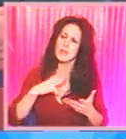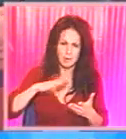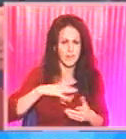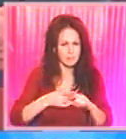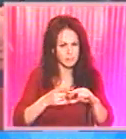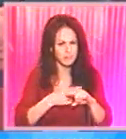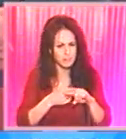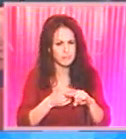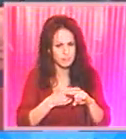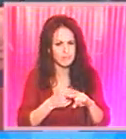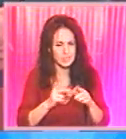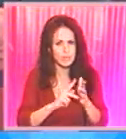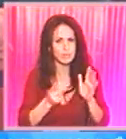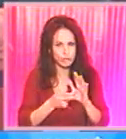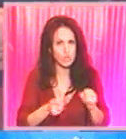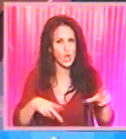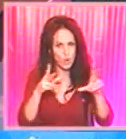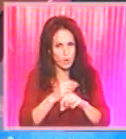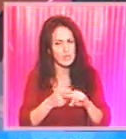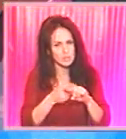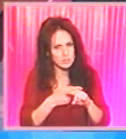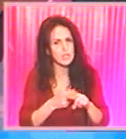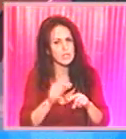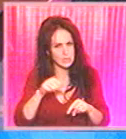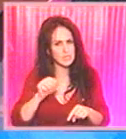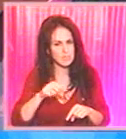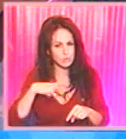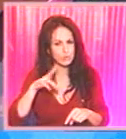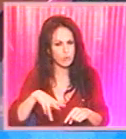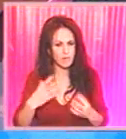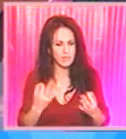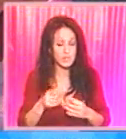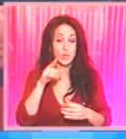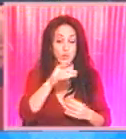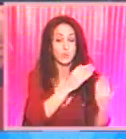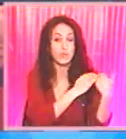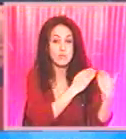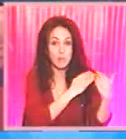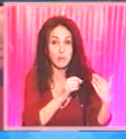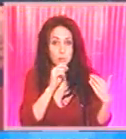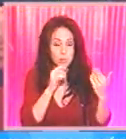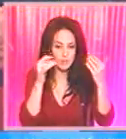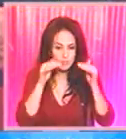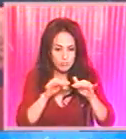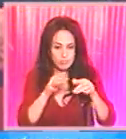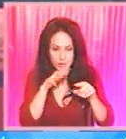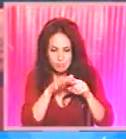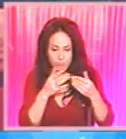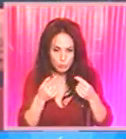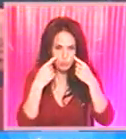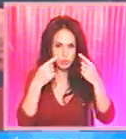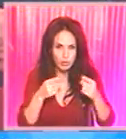e implementação desta tecnologia. Desta tecnologia. Aliás... E tem sido você o responsável por essa implementação